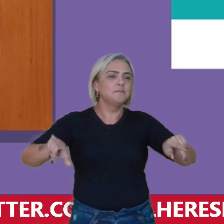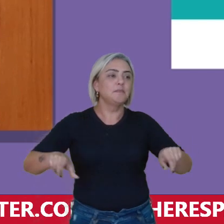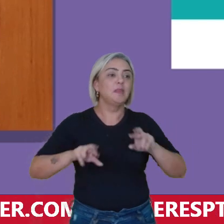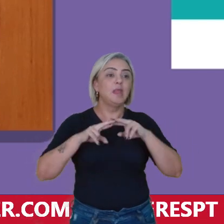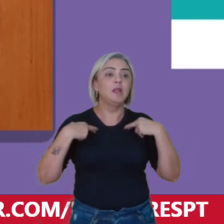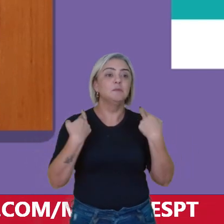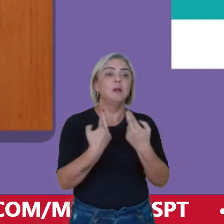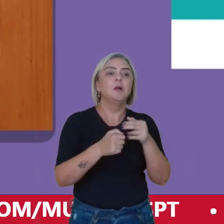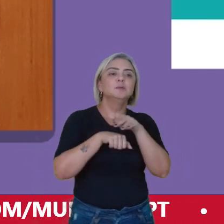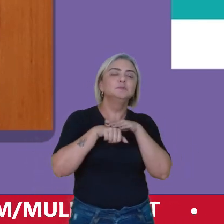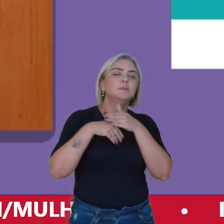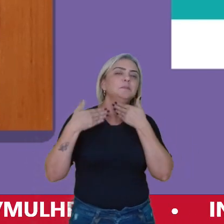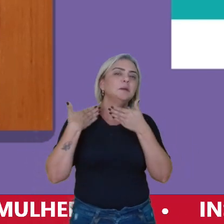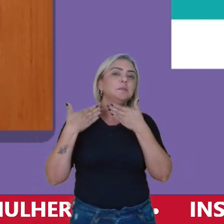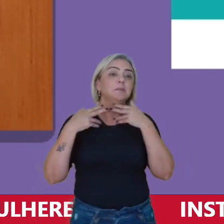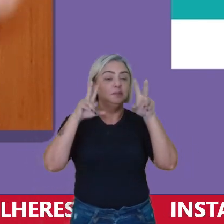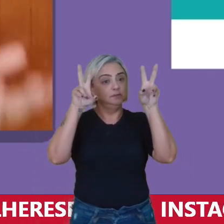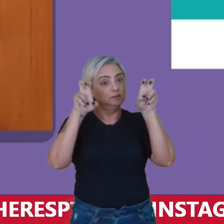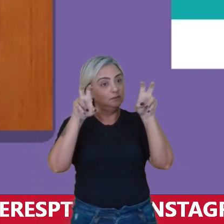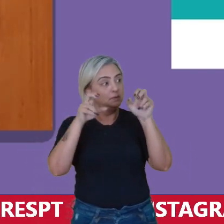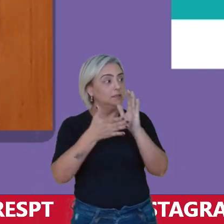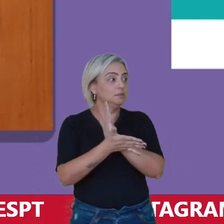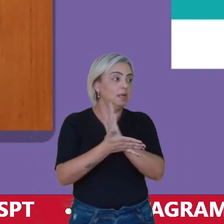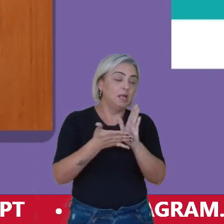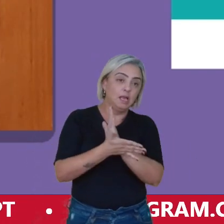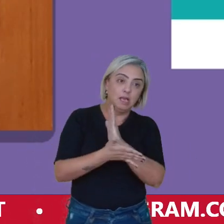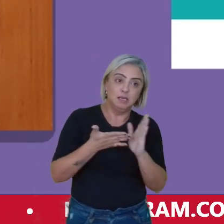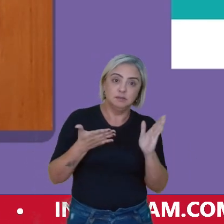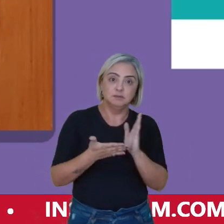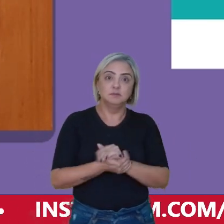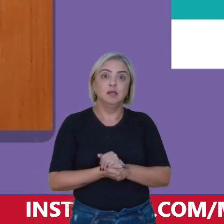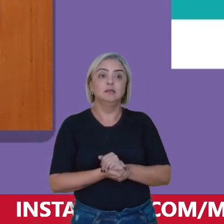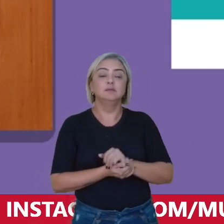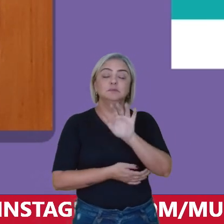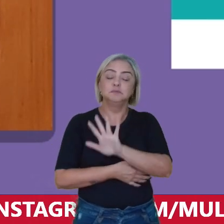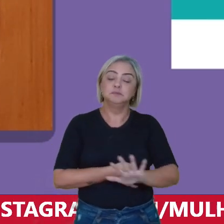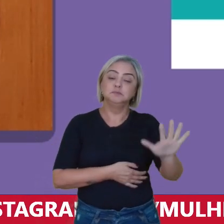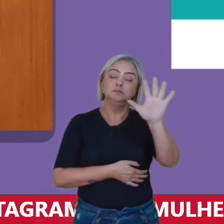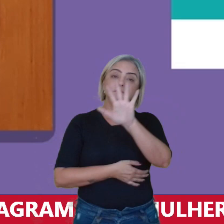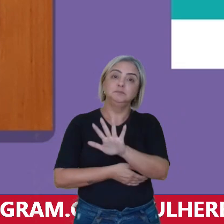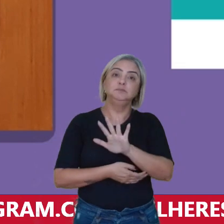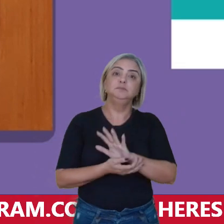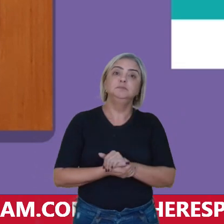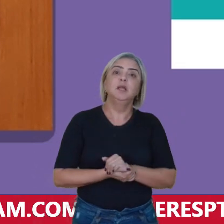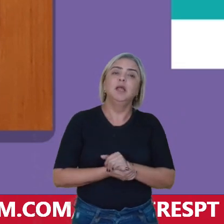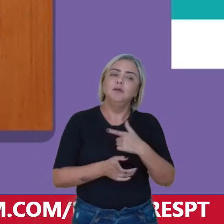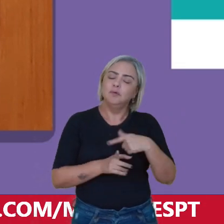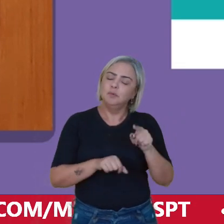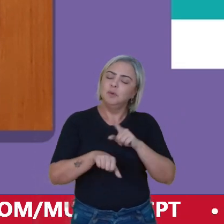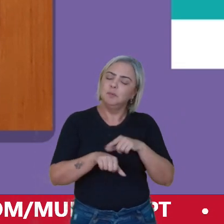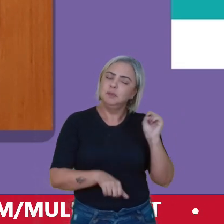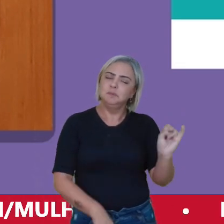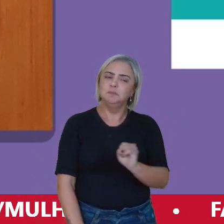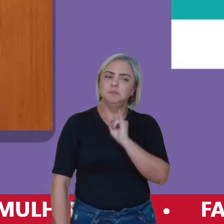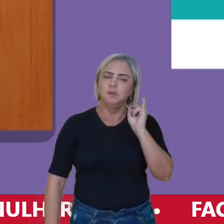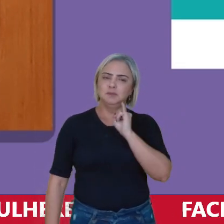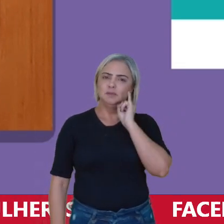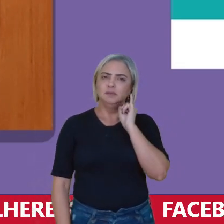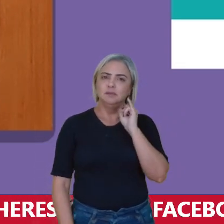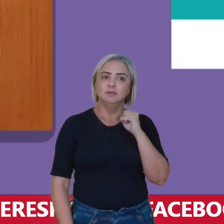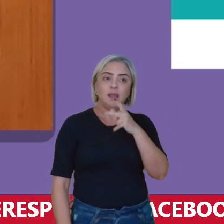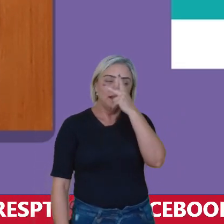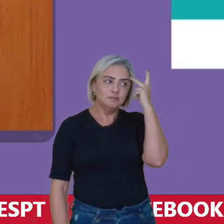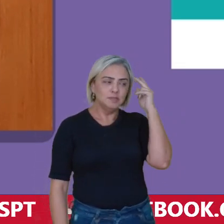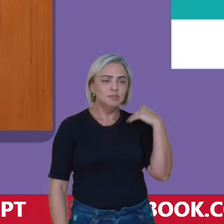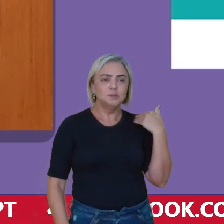roda de conversa normalmente temática, mas às vezes também sobre a conjuntura mais geral. E foram momentos muito importantes, porque as